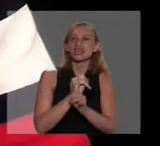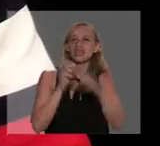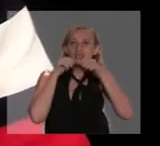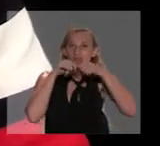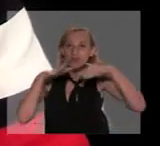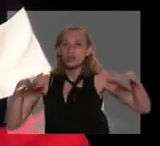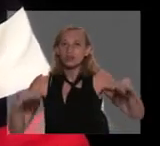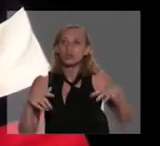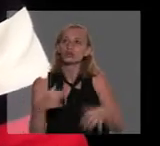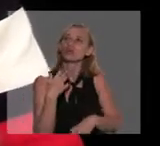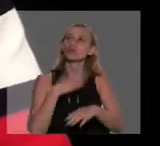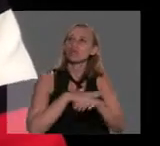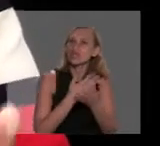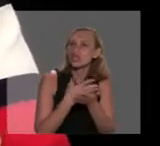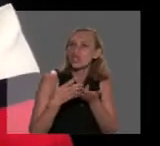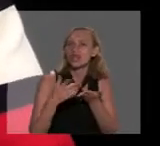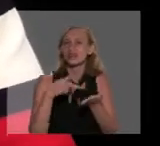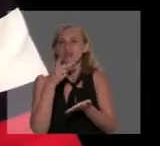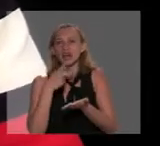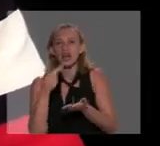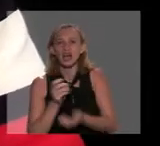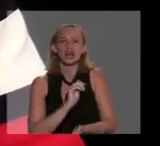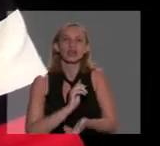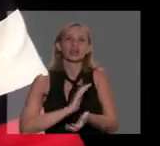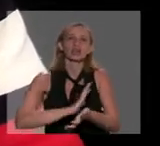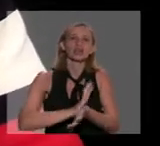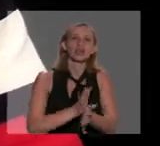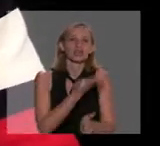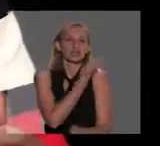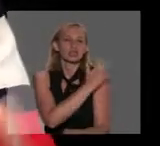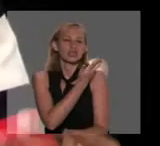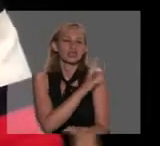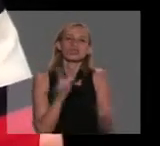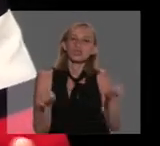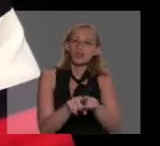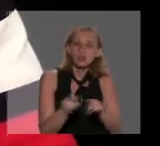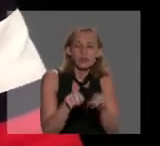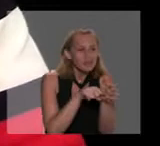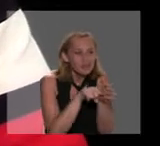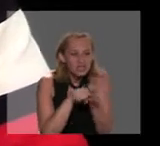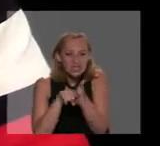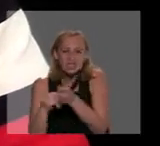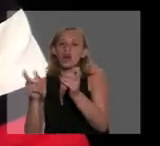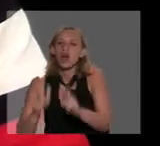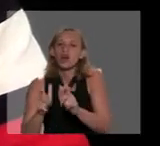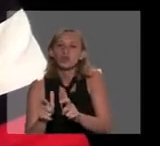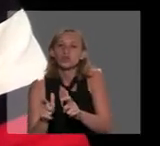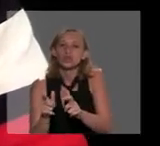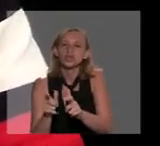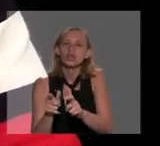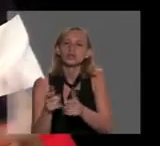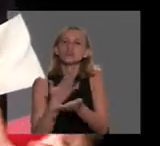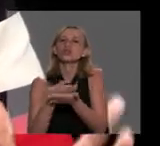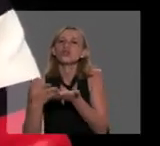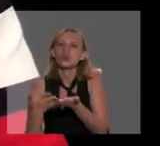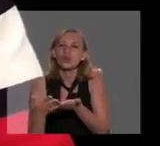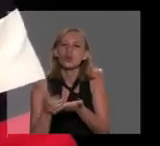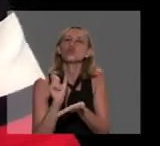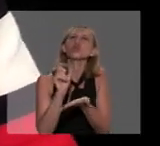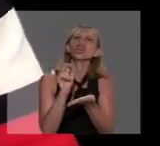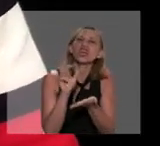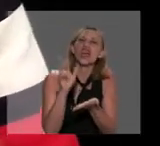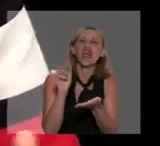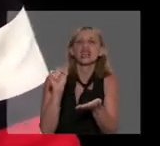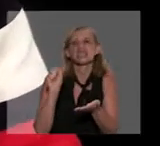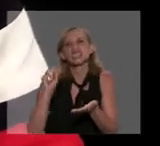internet trouxe esse palco. E aí eu comecei a falar sobre racismo, pesquisando também. De onde veio o racismo? Porque as pessoas